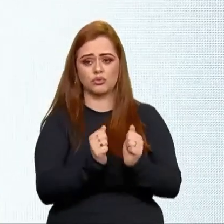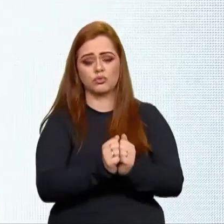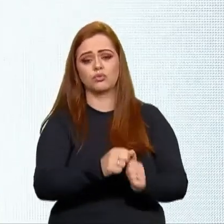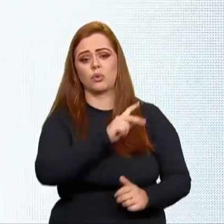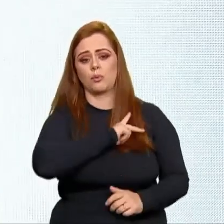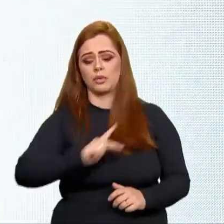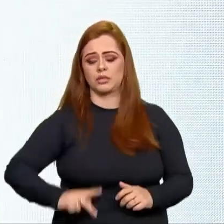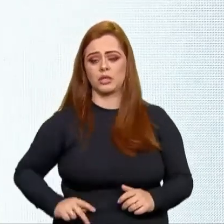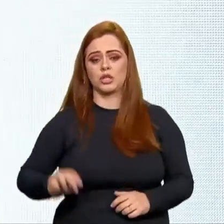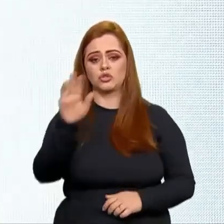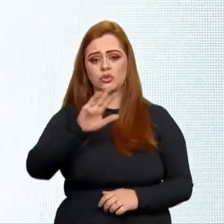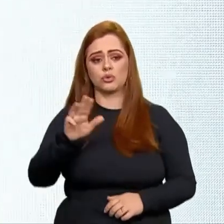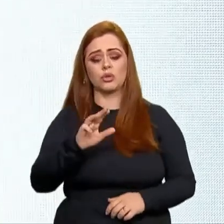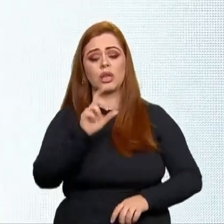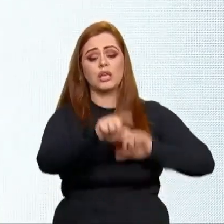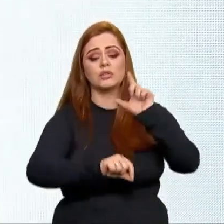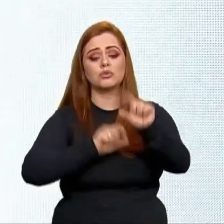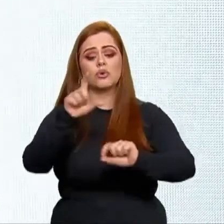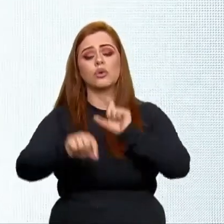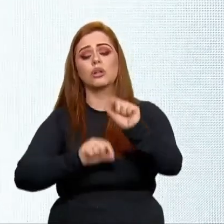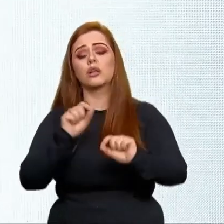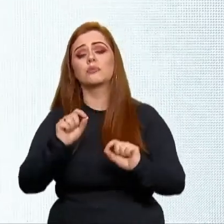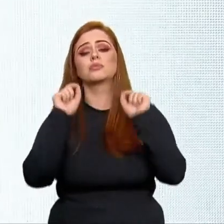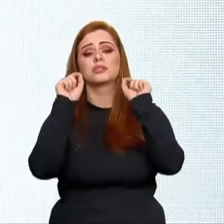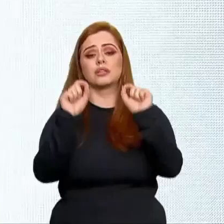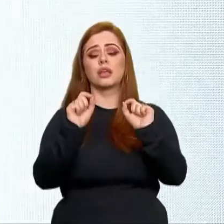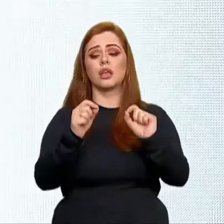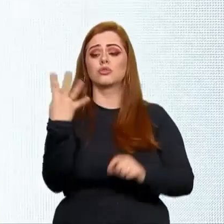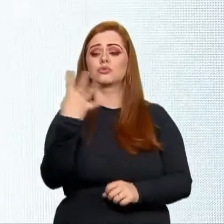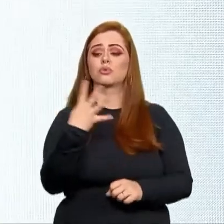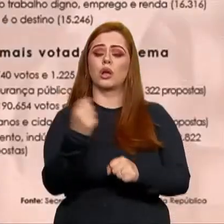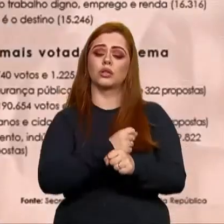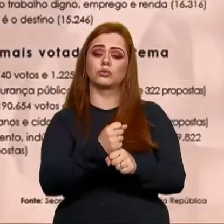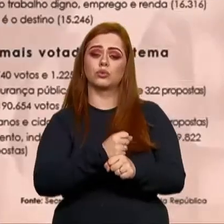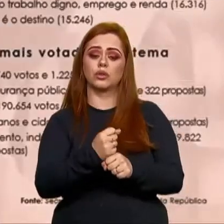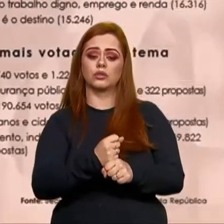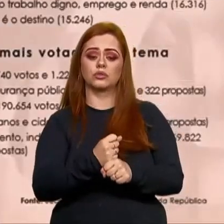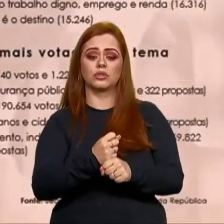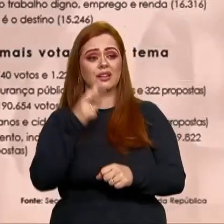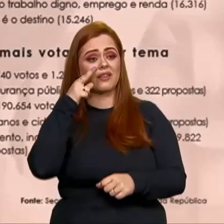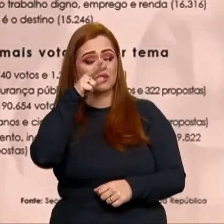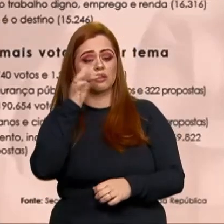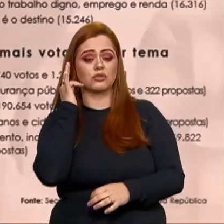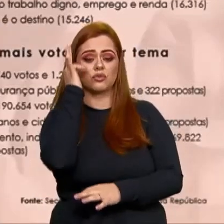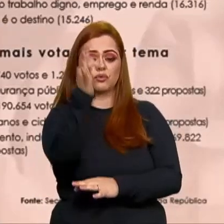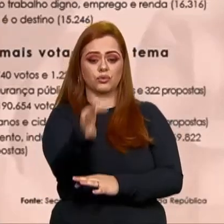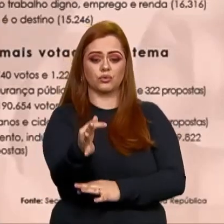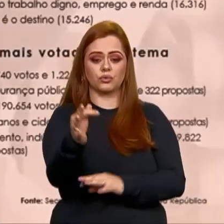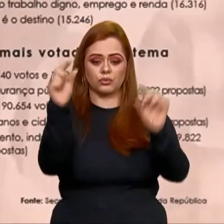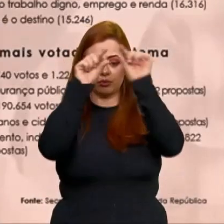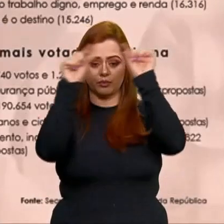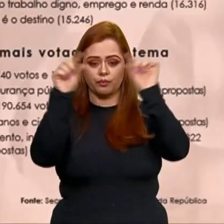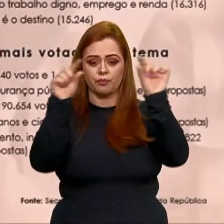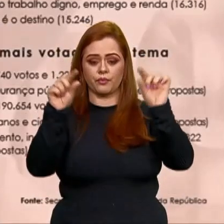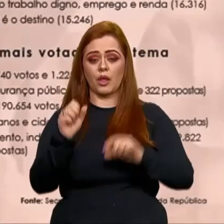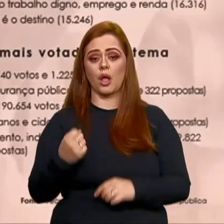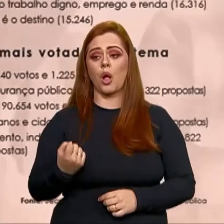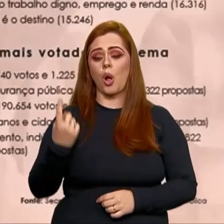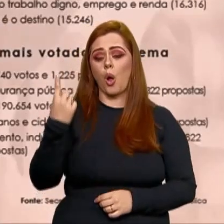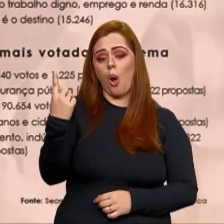o povo brasileiro escolheu para os próximos 4 anos, está ali na visão de futuro. Podemos ler juntos? Um